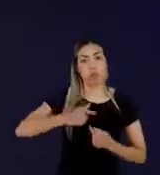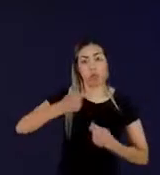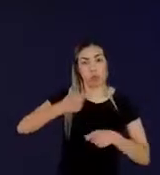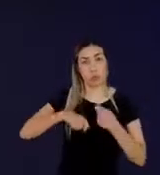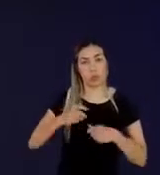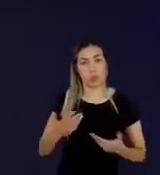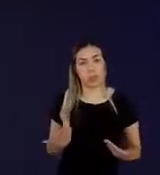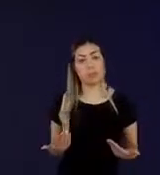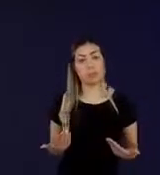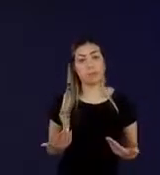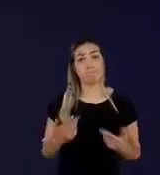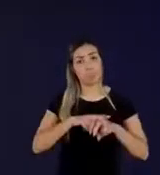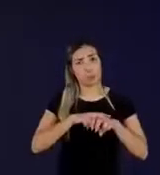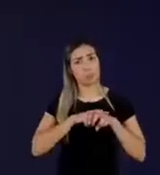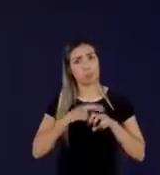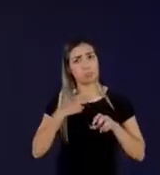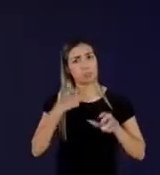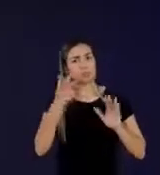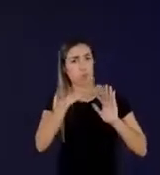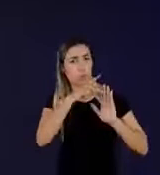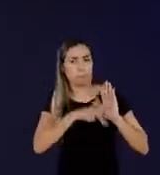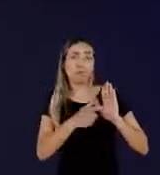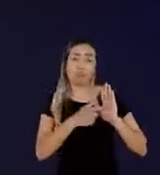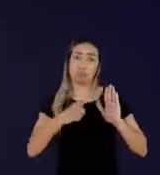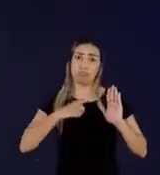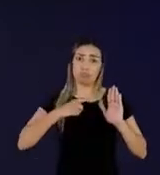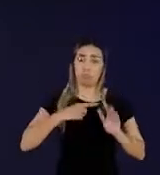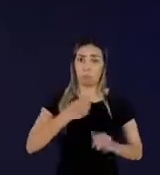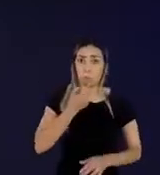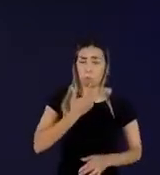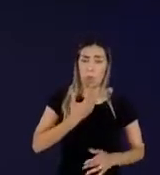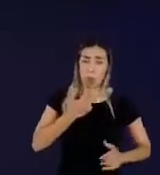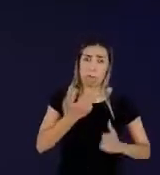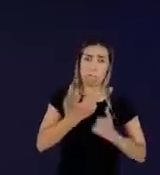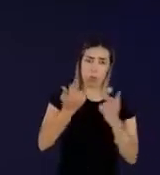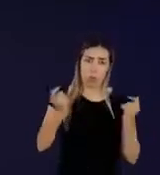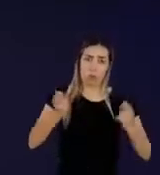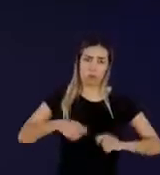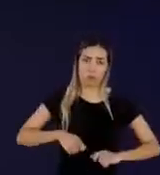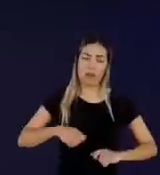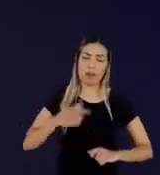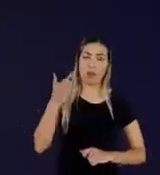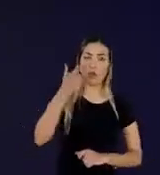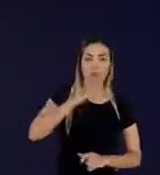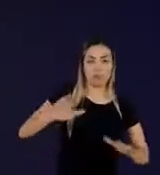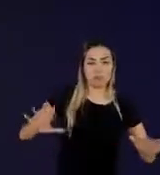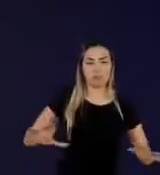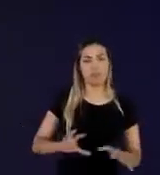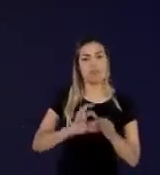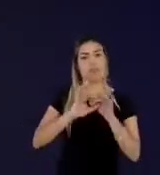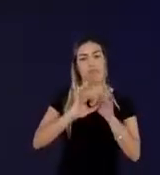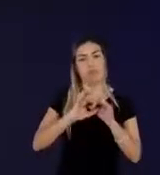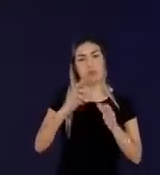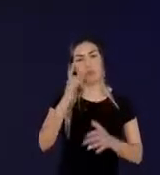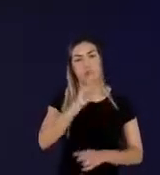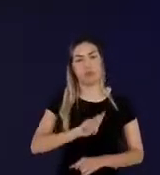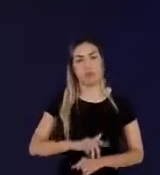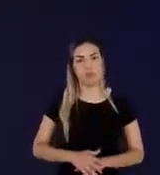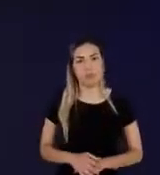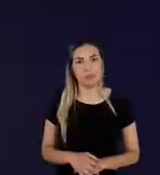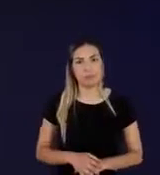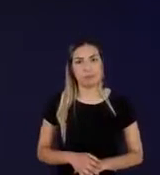programa, eu acho que ele traz sim esses benefícios todos para essa maior integração.